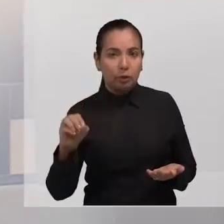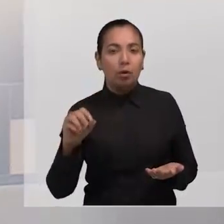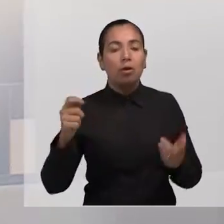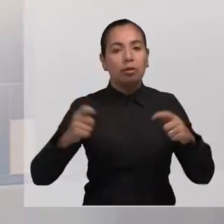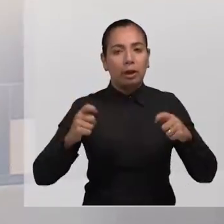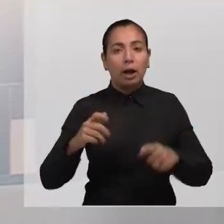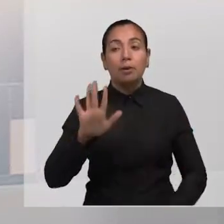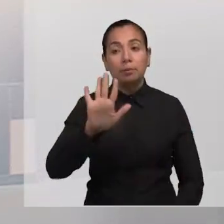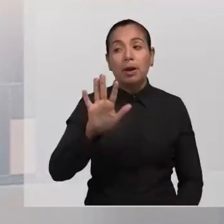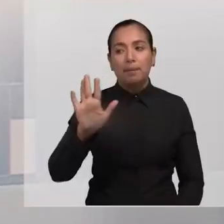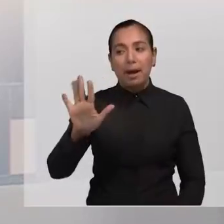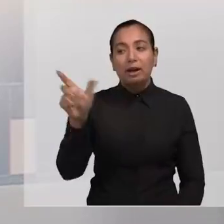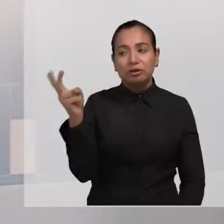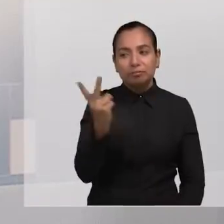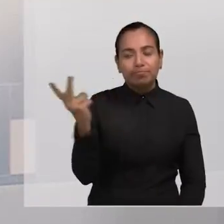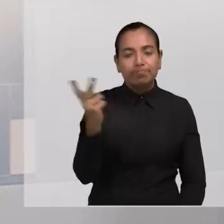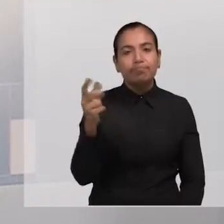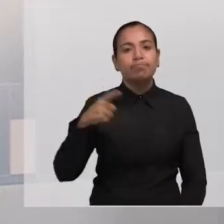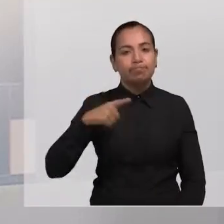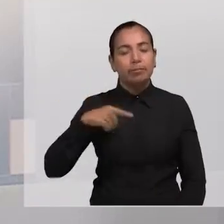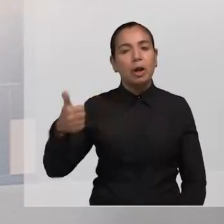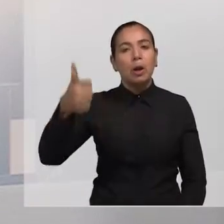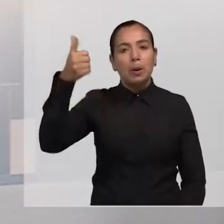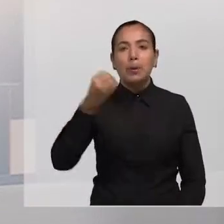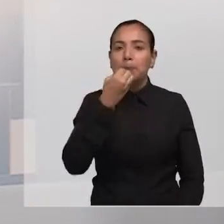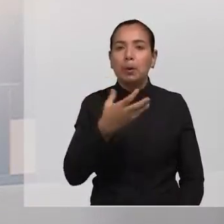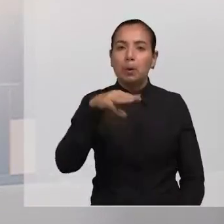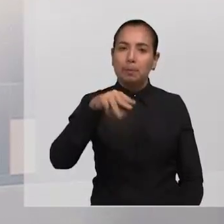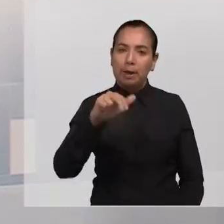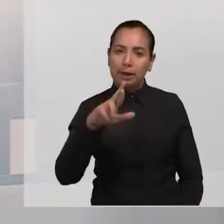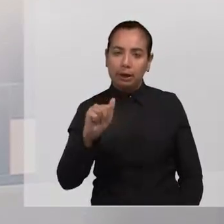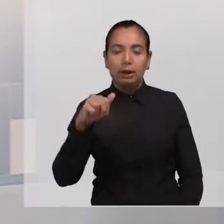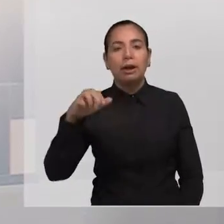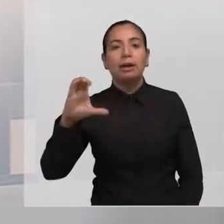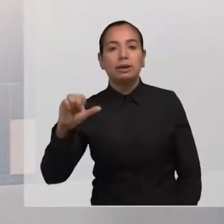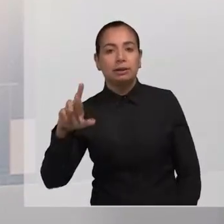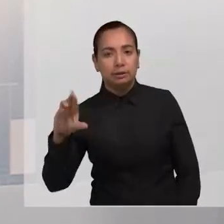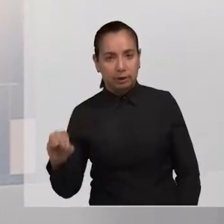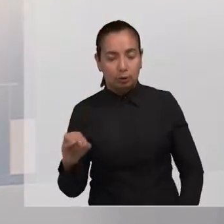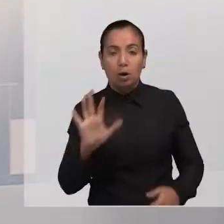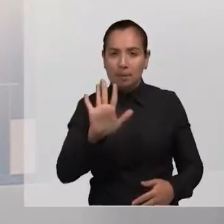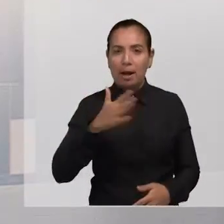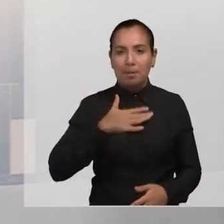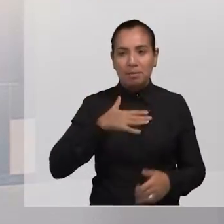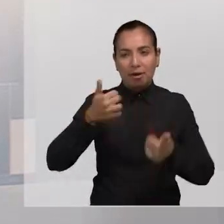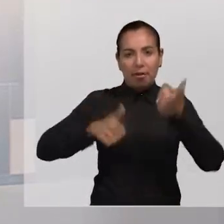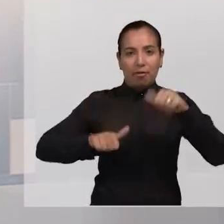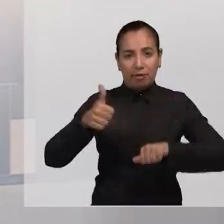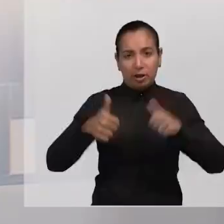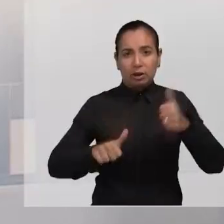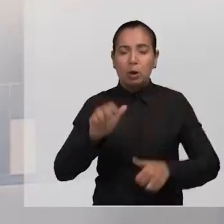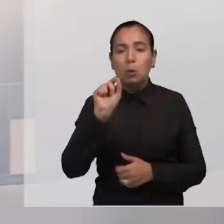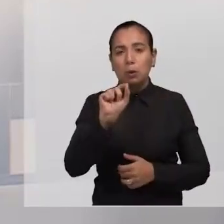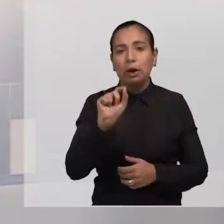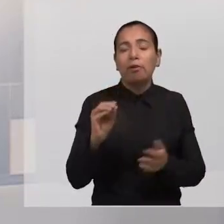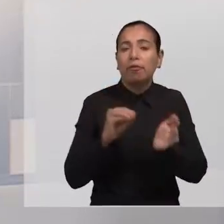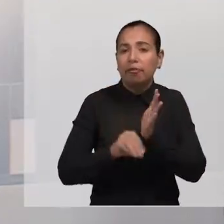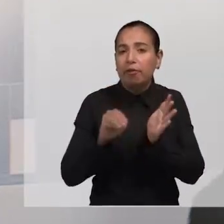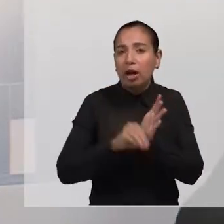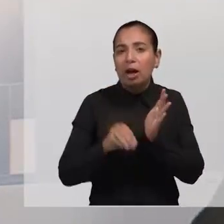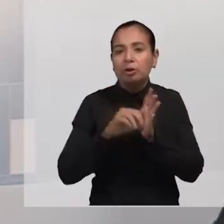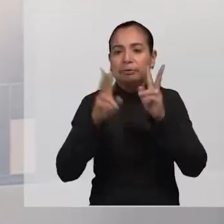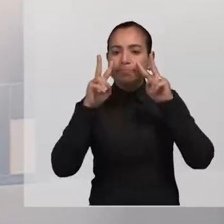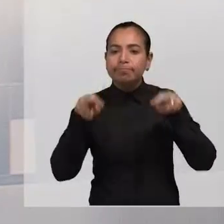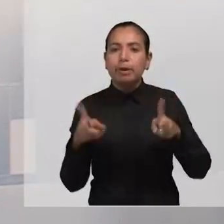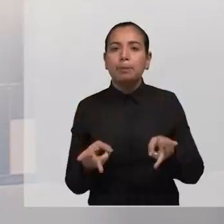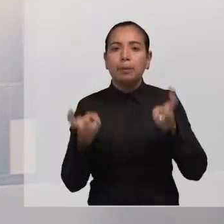Marina-Ciro. Mas, na minha avaliação, infelizmente, eu acho que existe um pouco de falta de visão do comando dessas